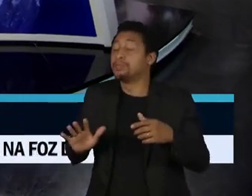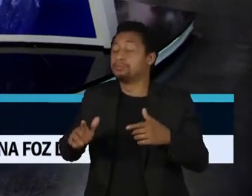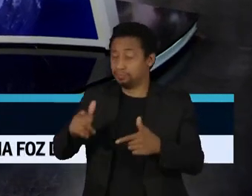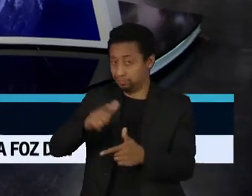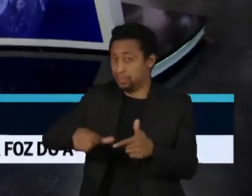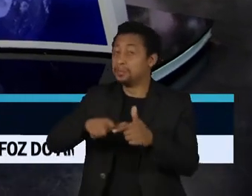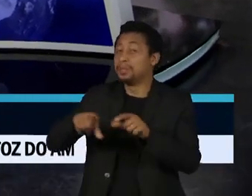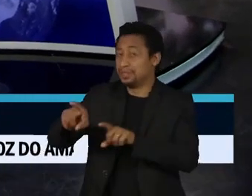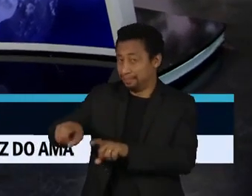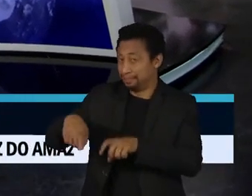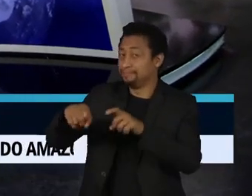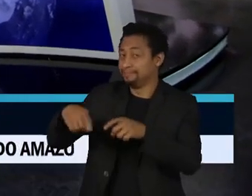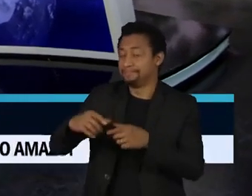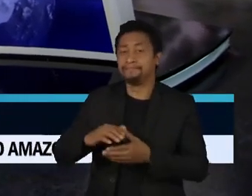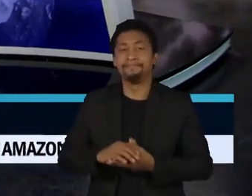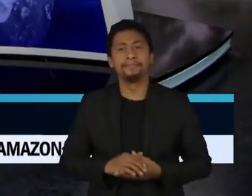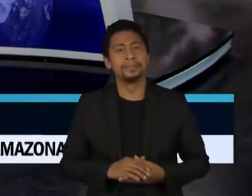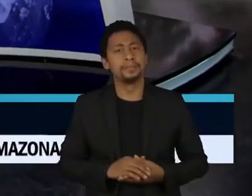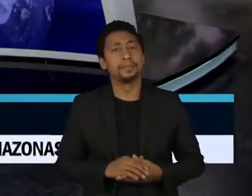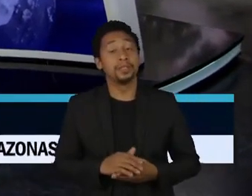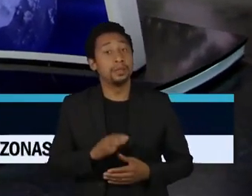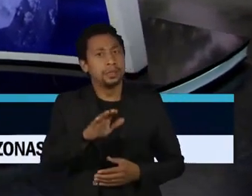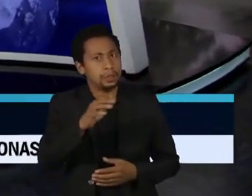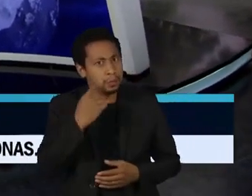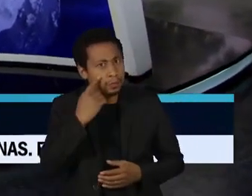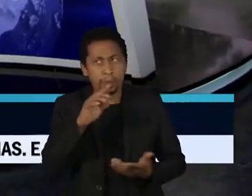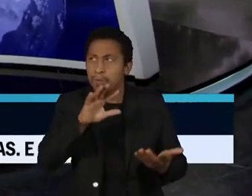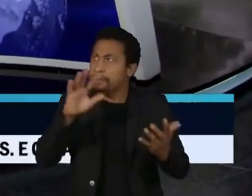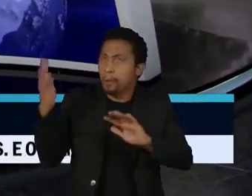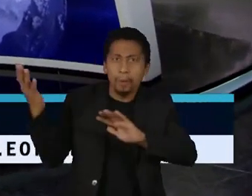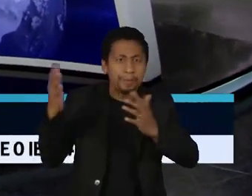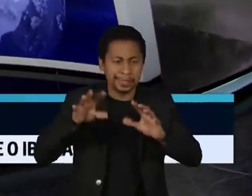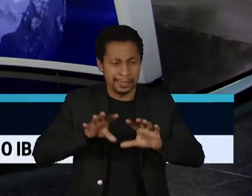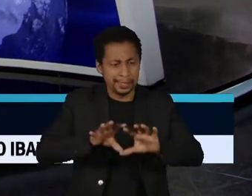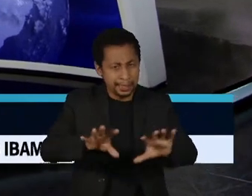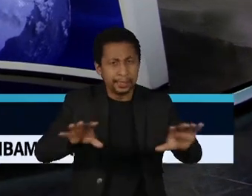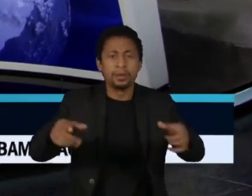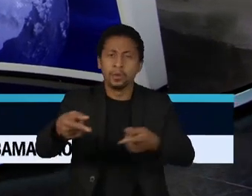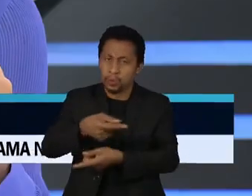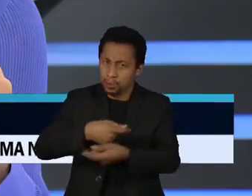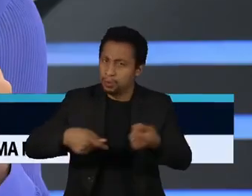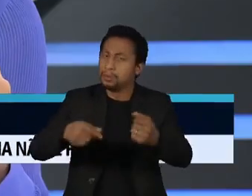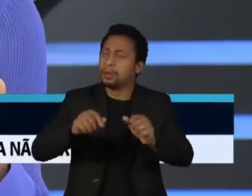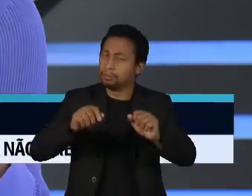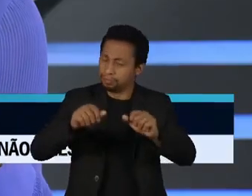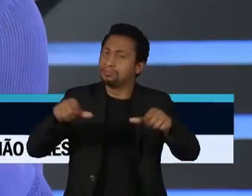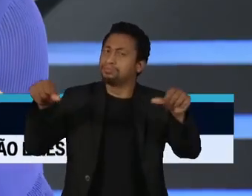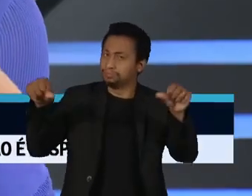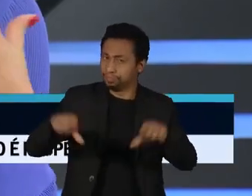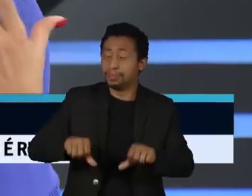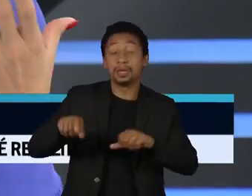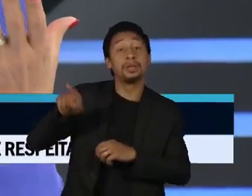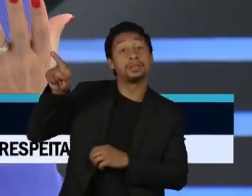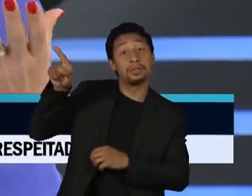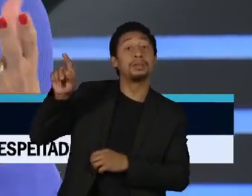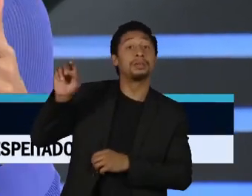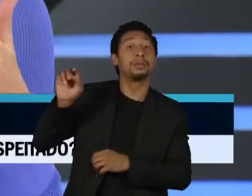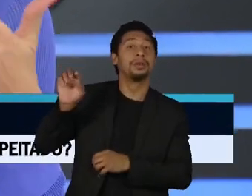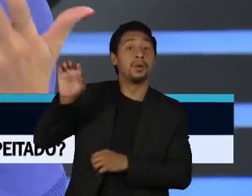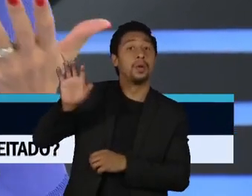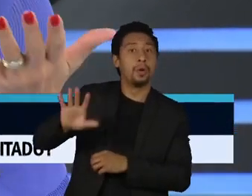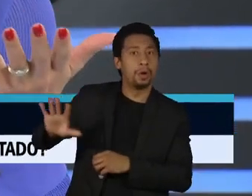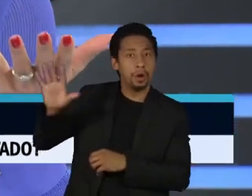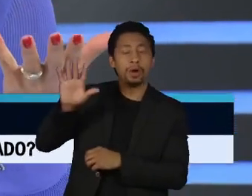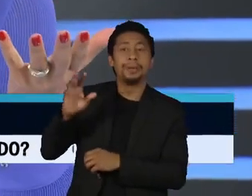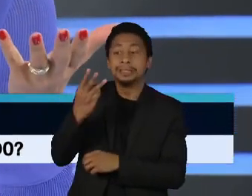ela Ceda esses eventos climáticos tem causado impactos né econômicos significativos na Europa por exemplo os enchentes causaram prejuízos